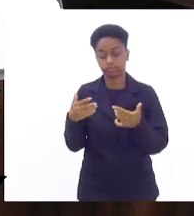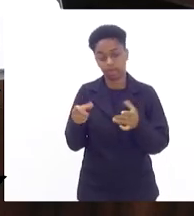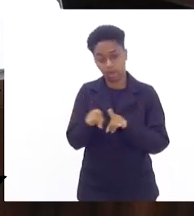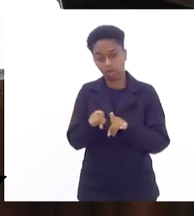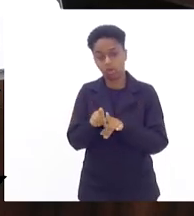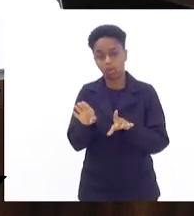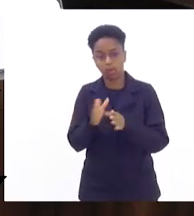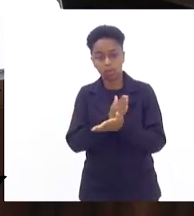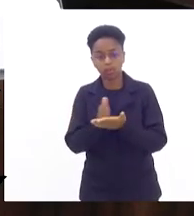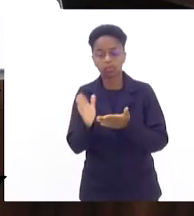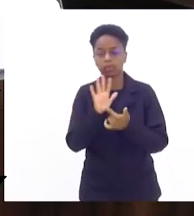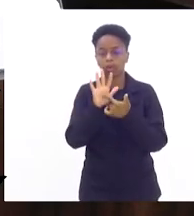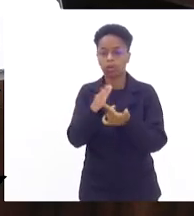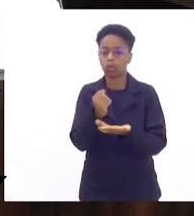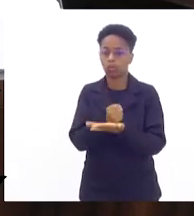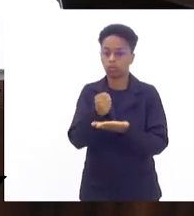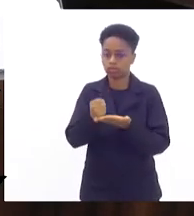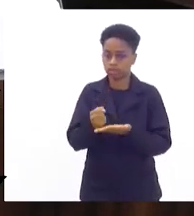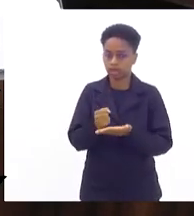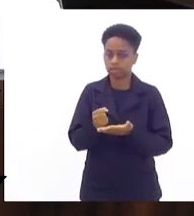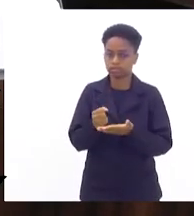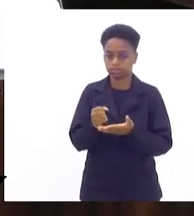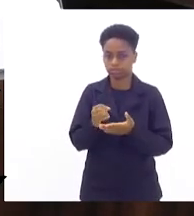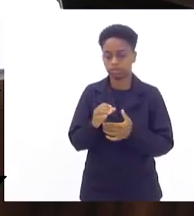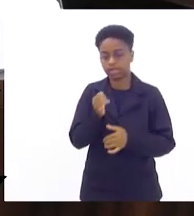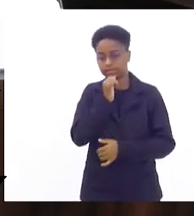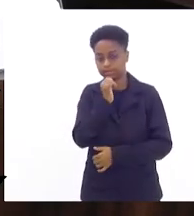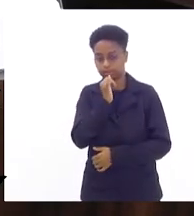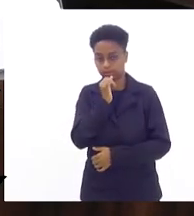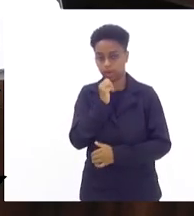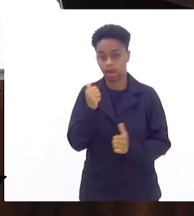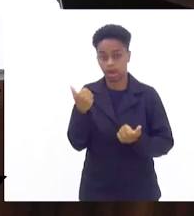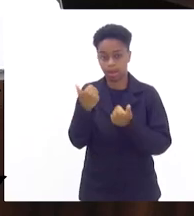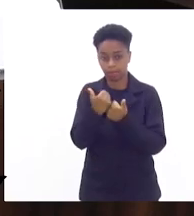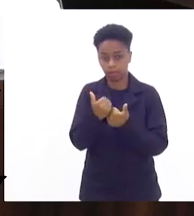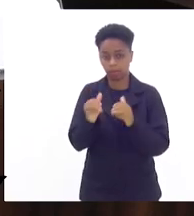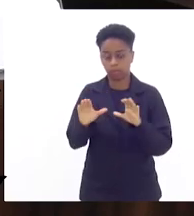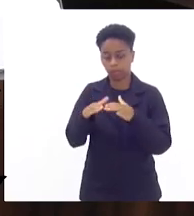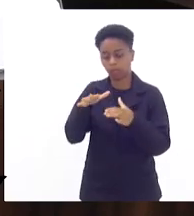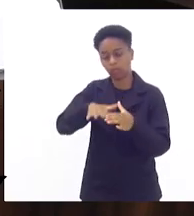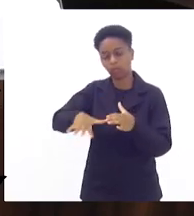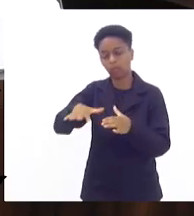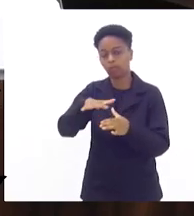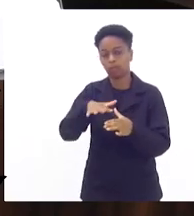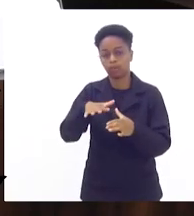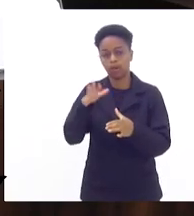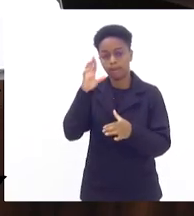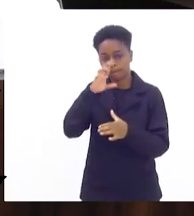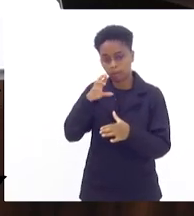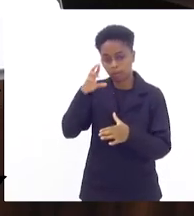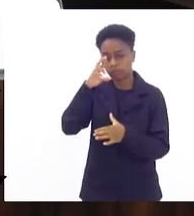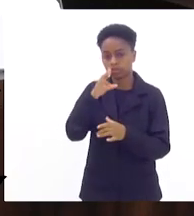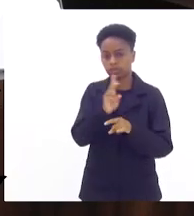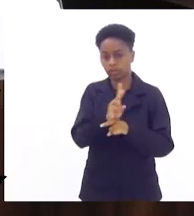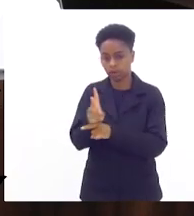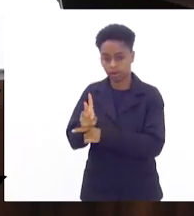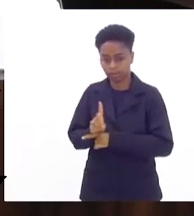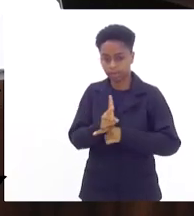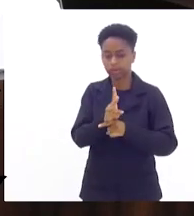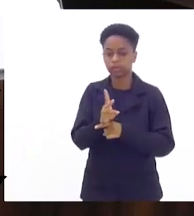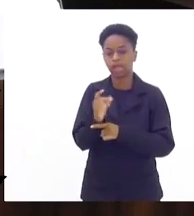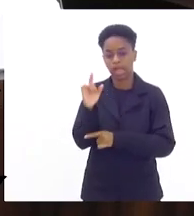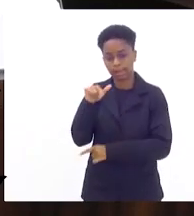previstos no contrato de concessão, como, por exemplo, o apoio do comitê de monitoramento importante,